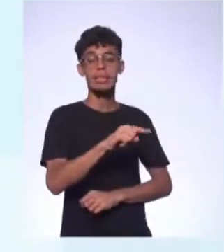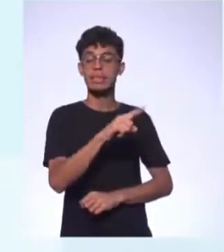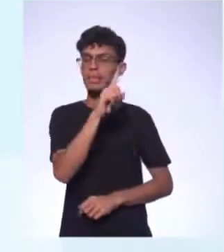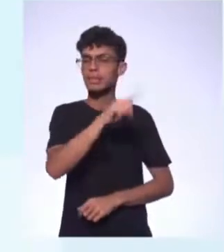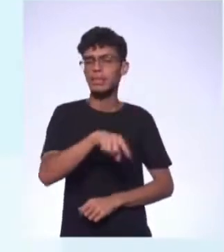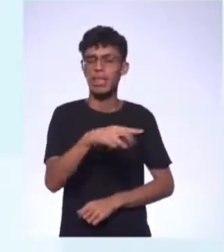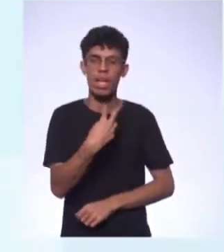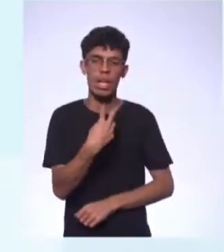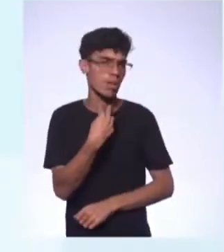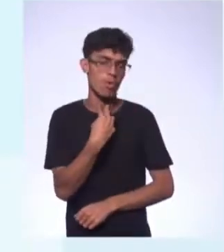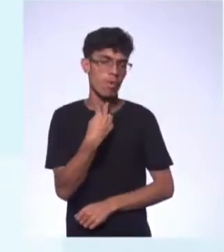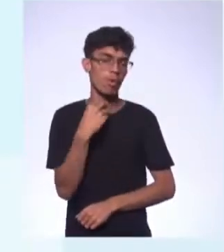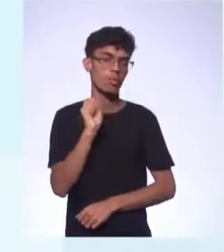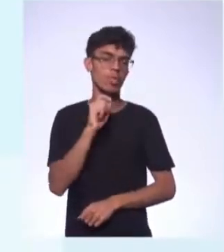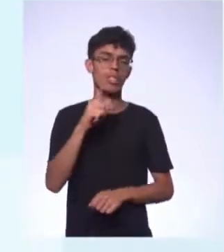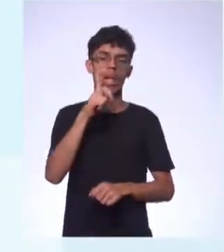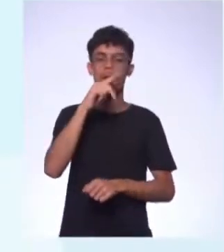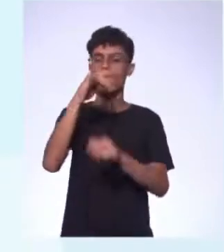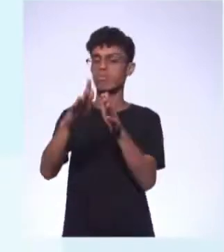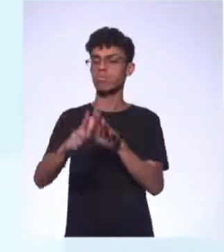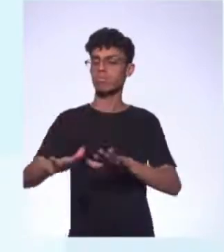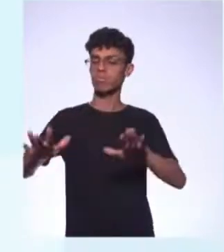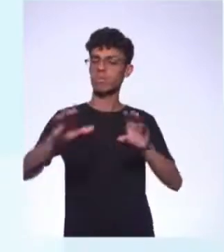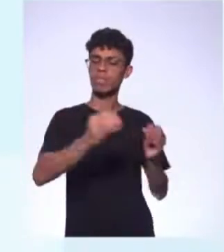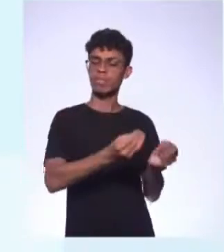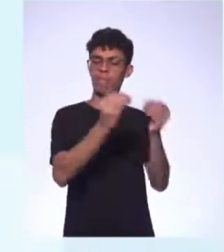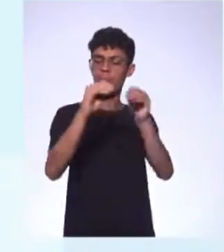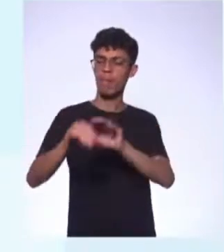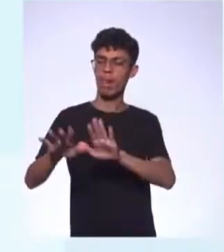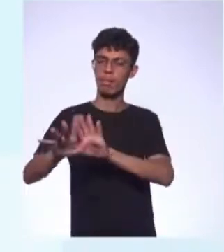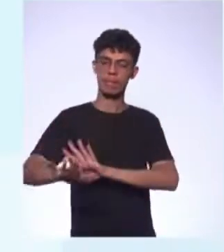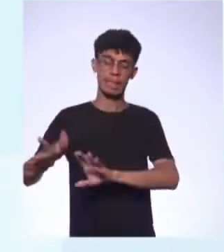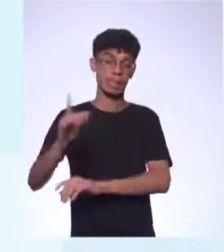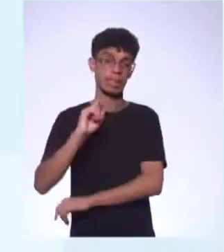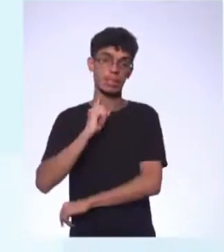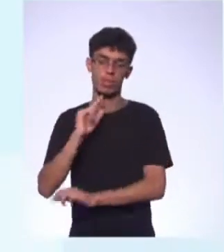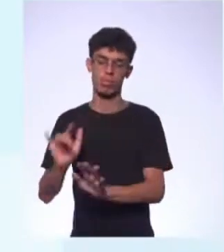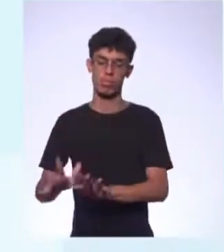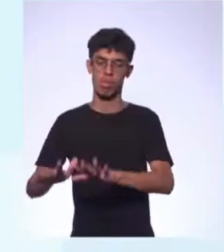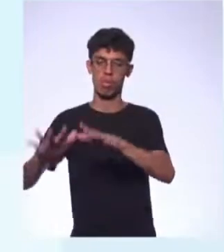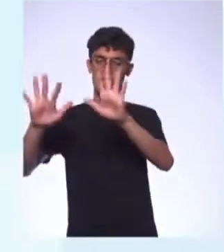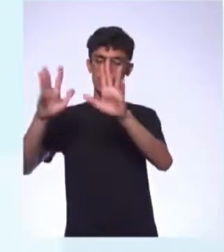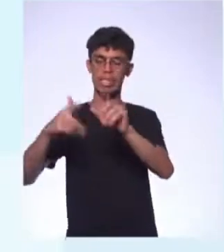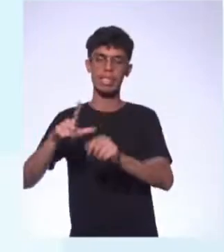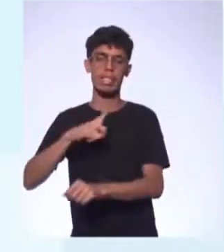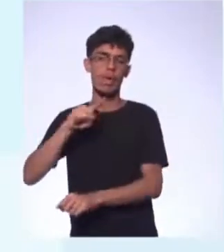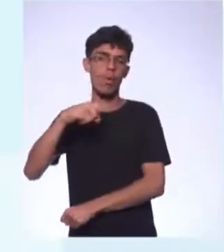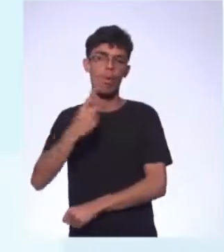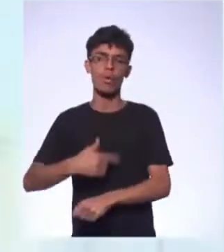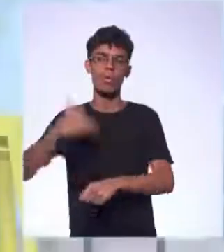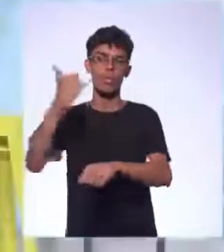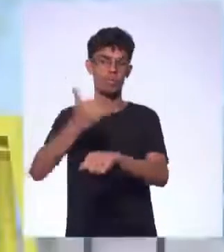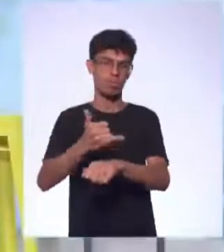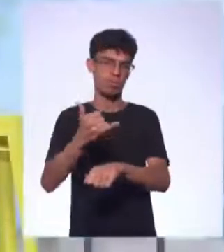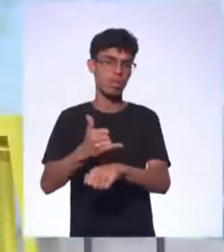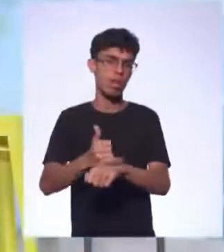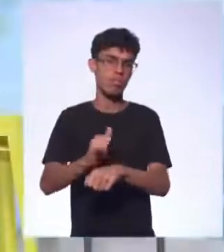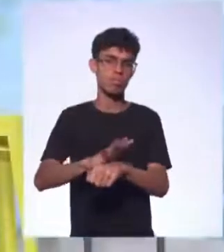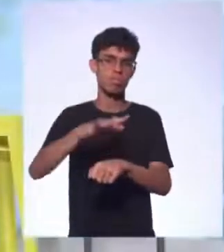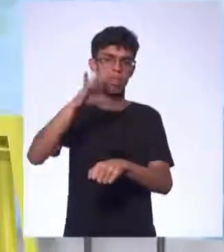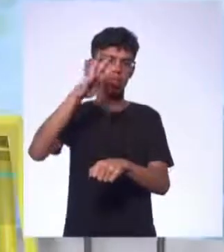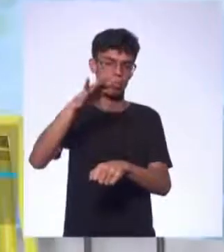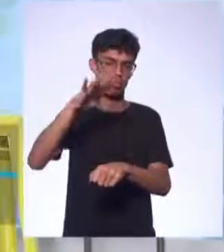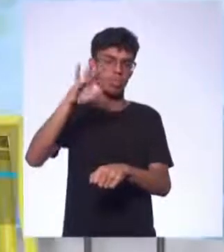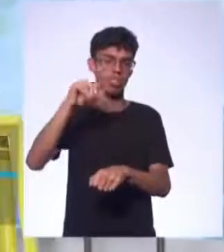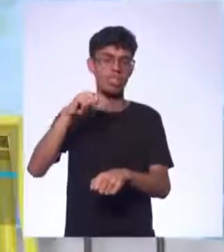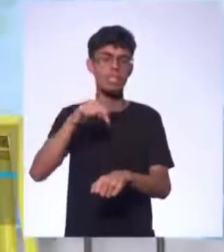também, que são liberados e eliminados aí. E temos os metais pesados, ok? Um dos vilões aí que nós temos